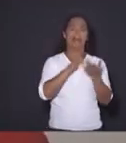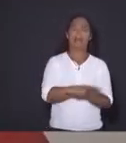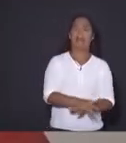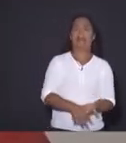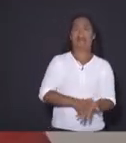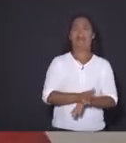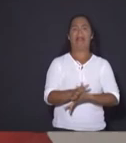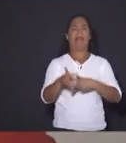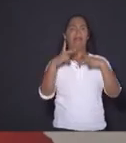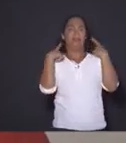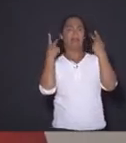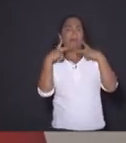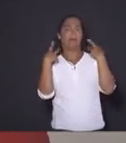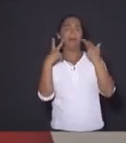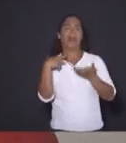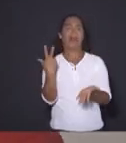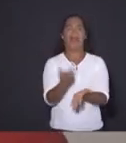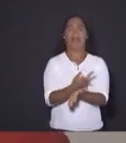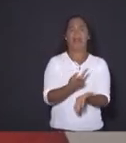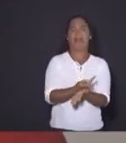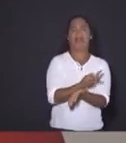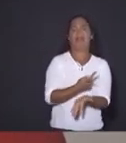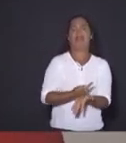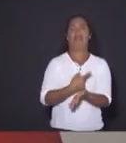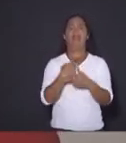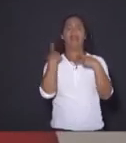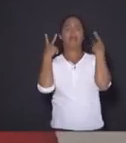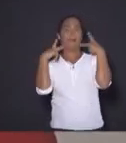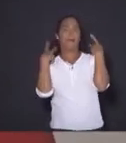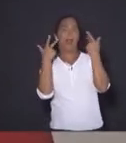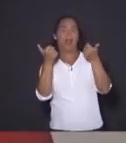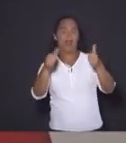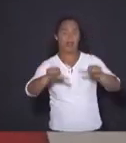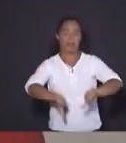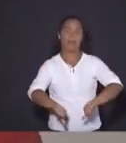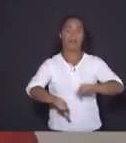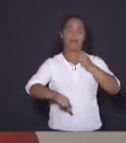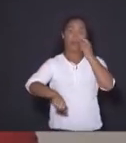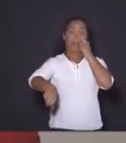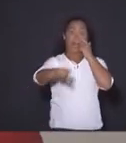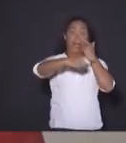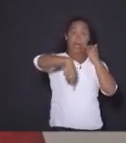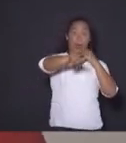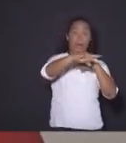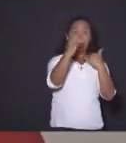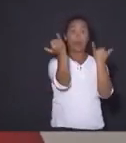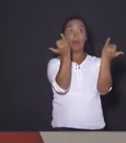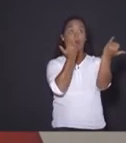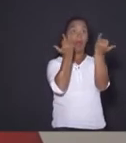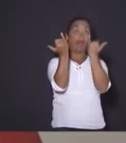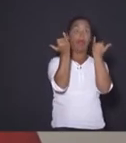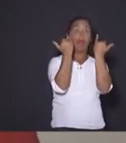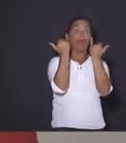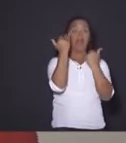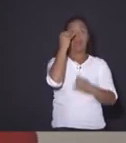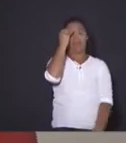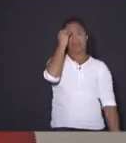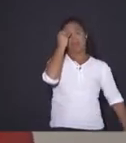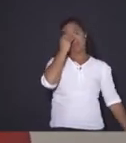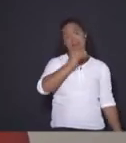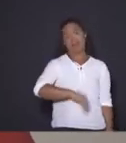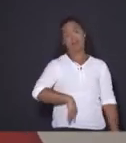lugar da corrupção que nenhum político é interessa e assim desanimar o povo